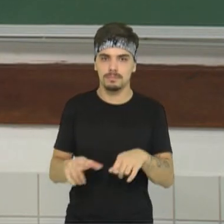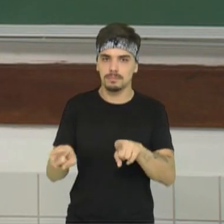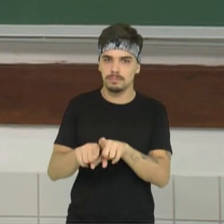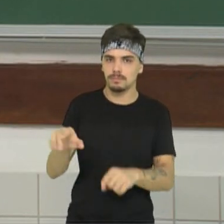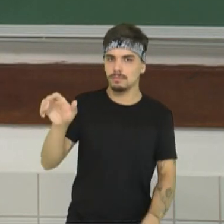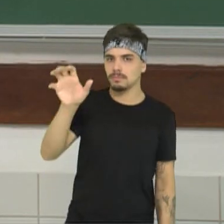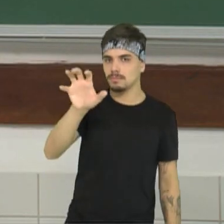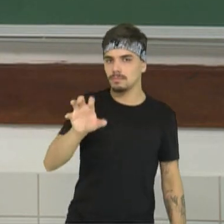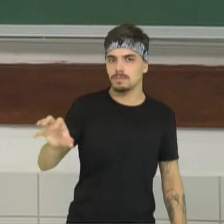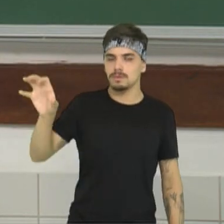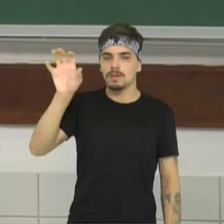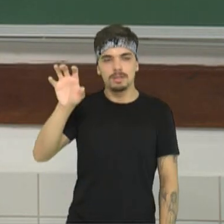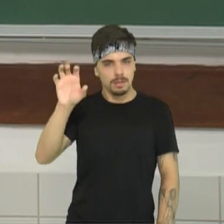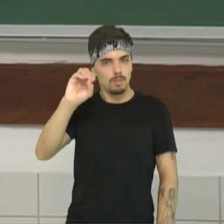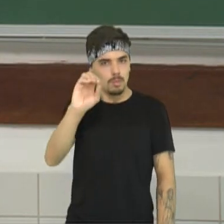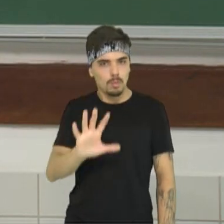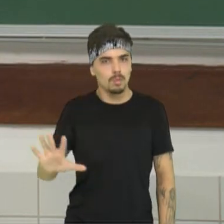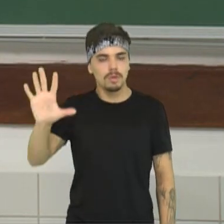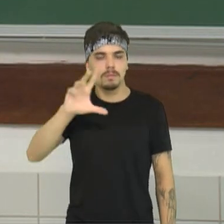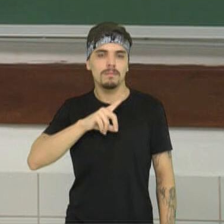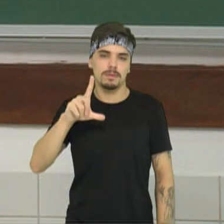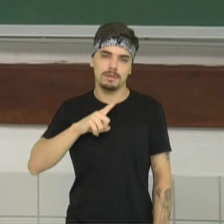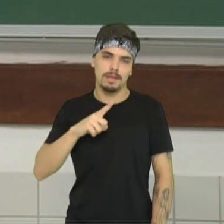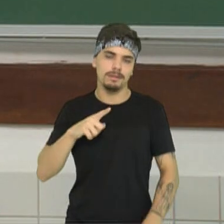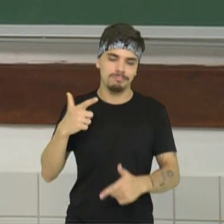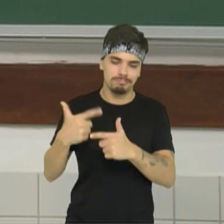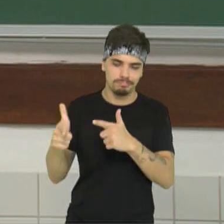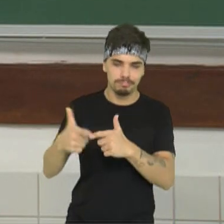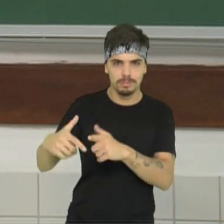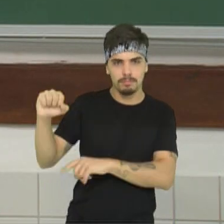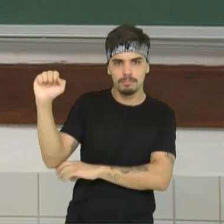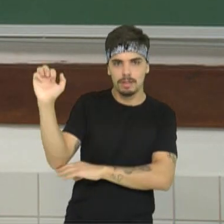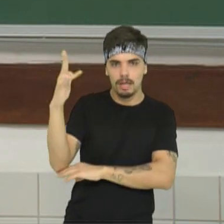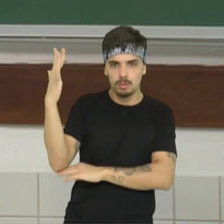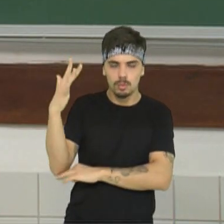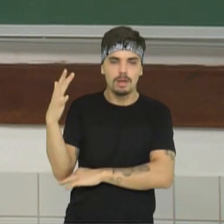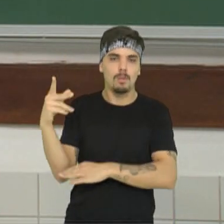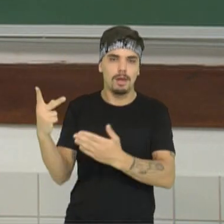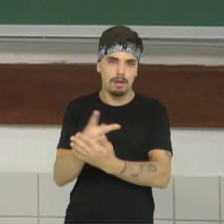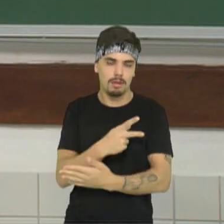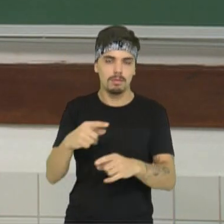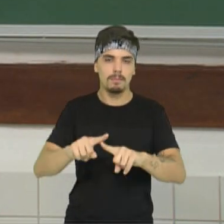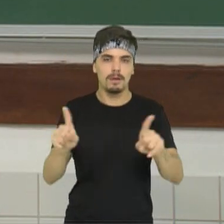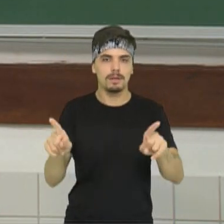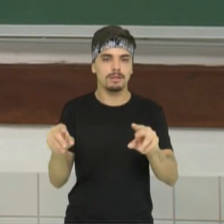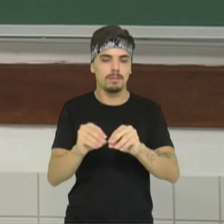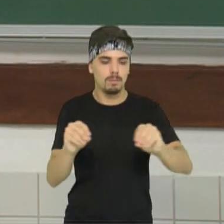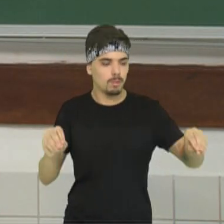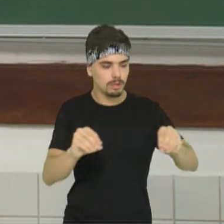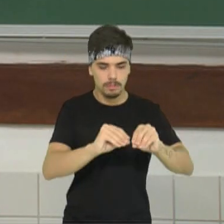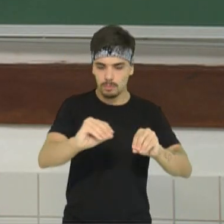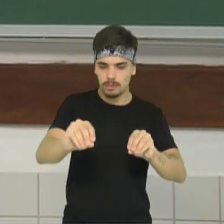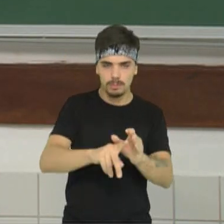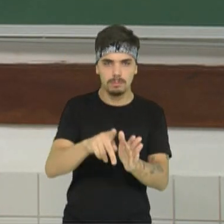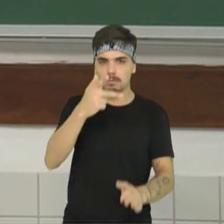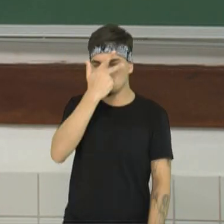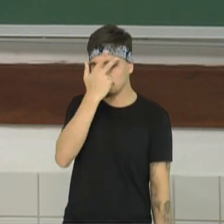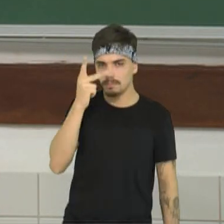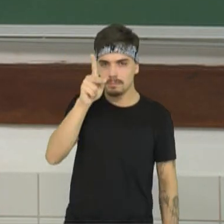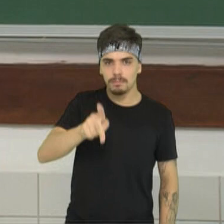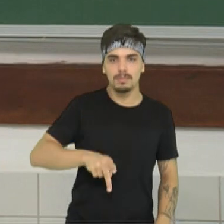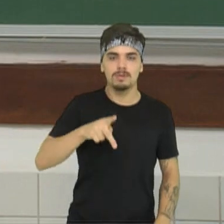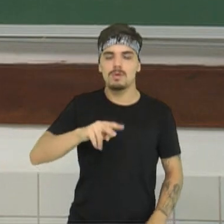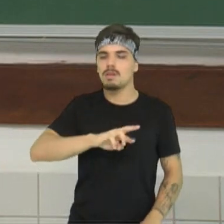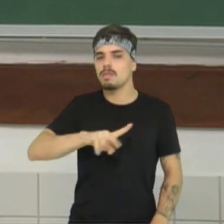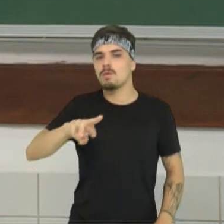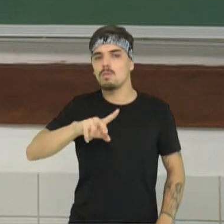ali da Oceania, ela é atingida por alguns desastres naturais, mas o que determina o deslocamento da população, às vezes não é tanto